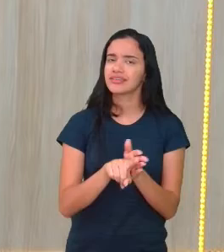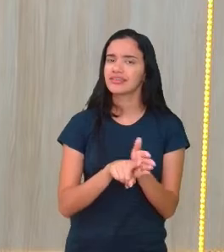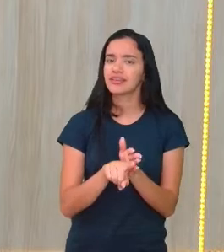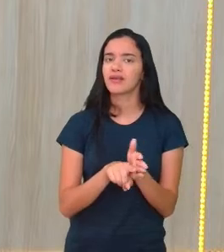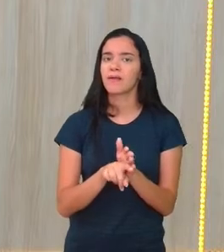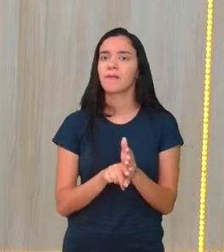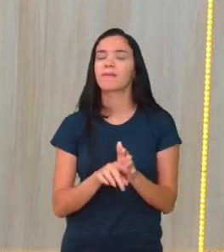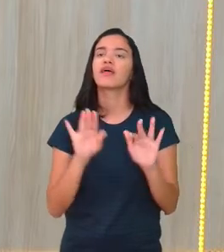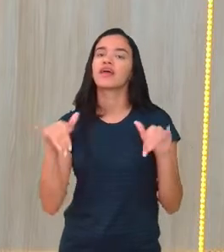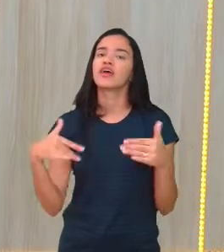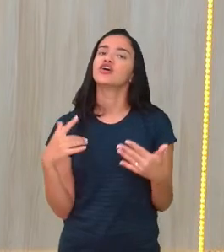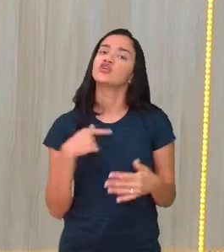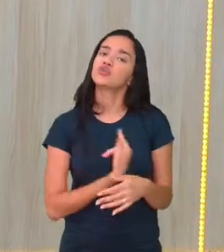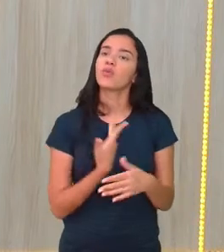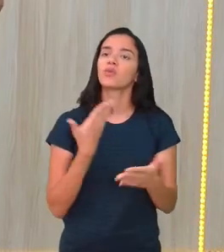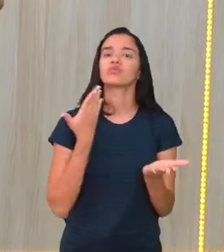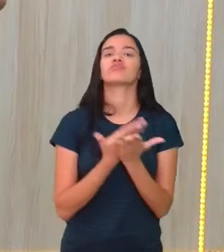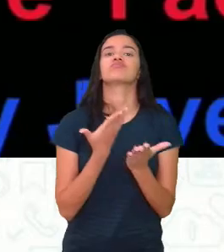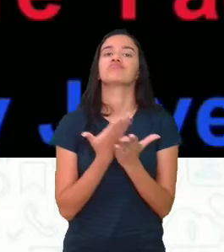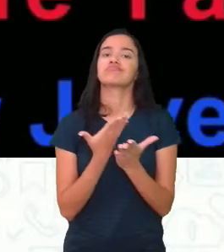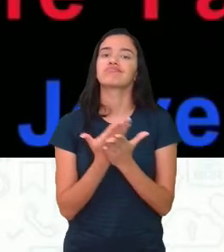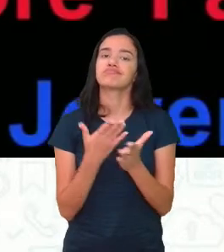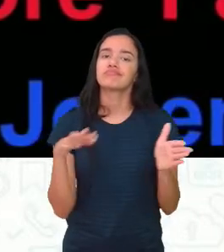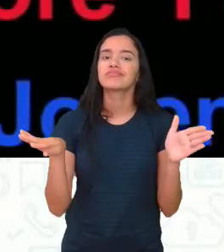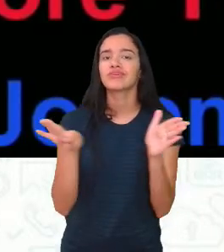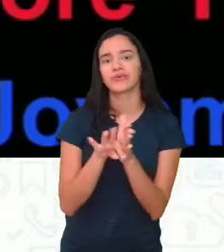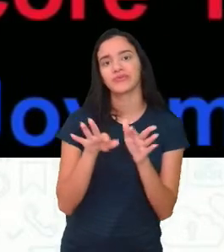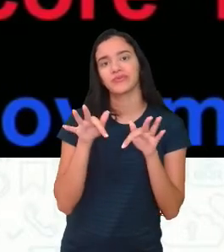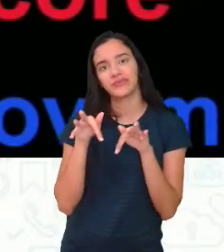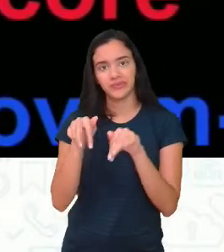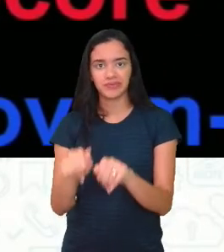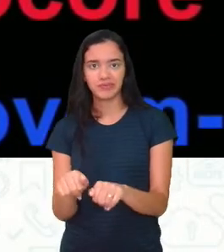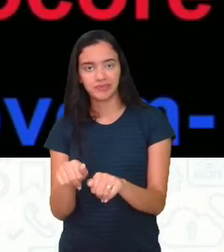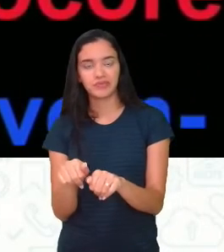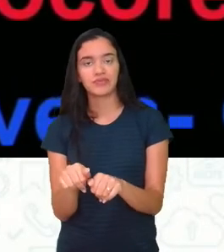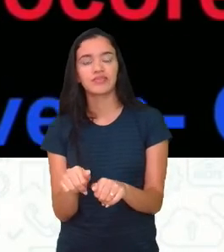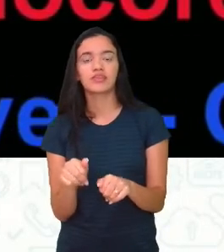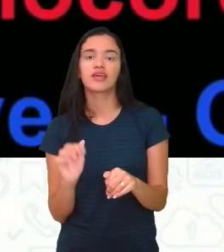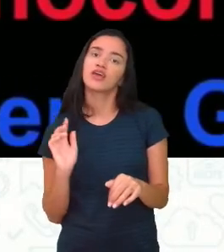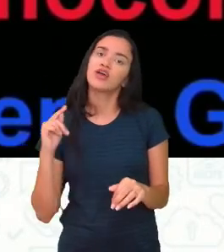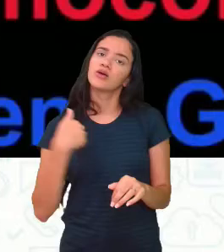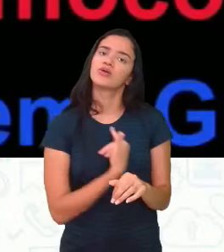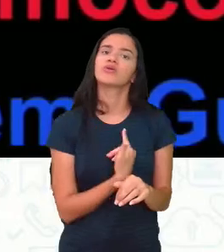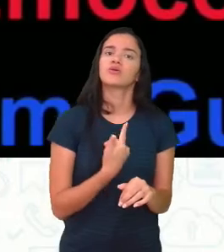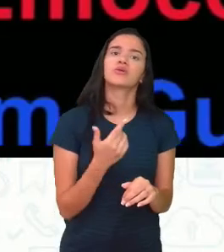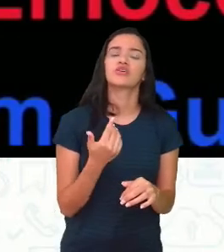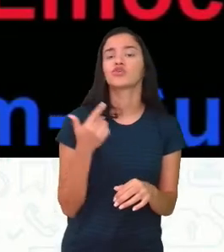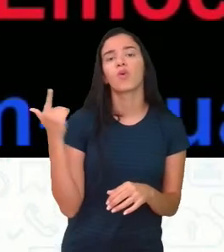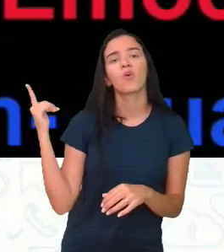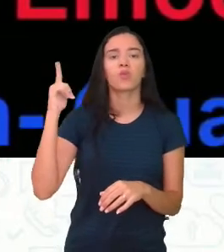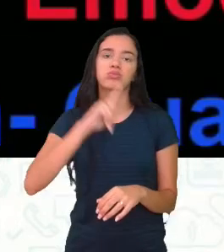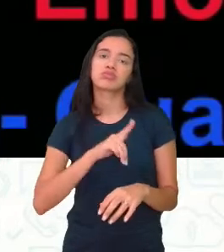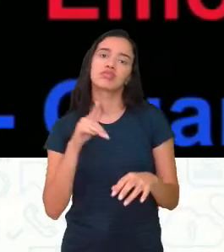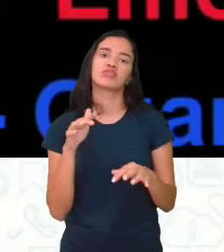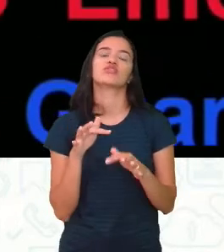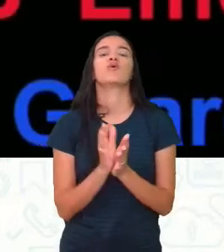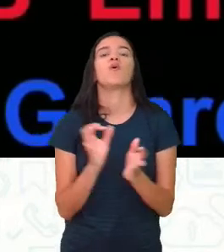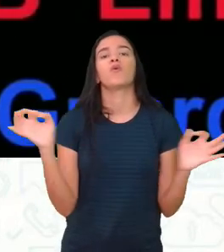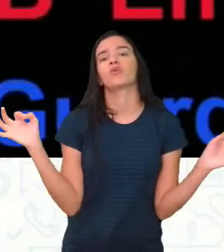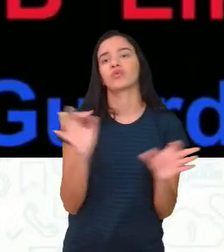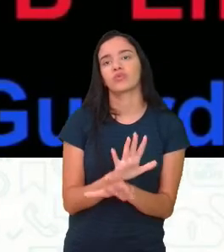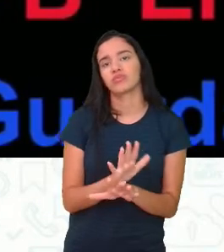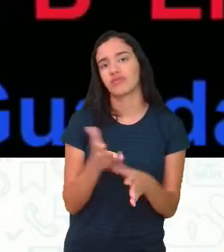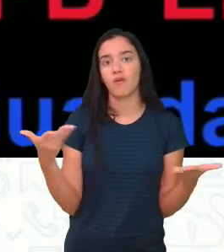Então, gente. Nossa aula está chegando ao fim. A gente não conseguiu concluir hoje tudo, não